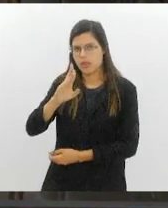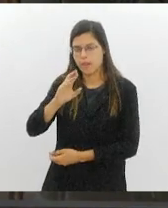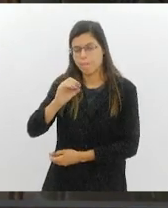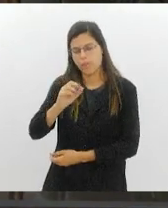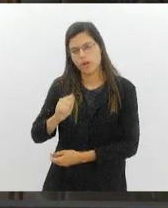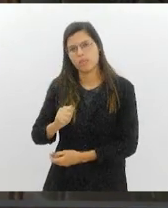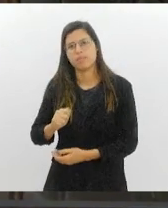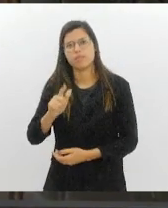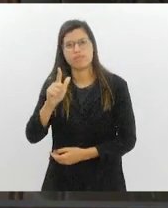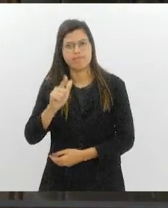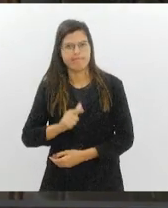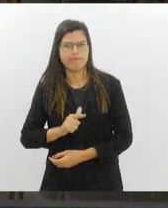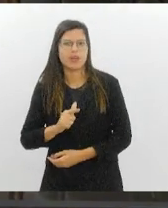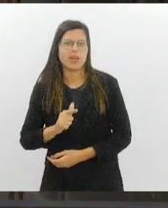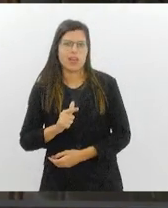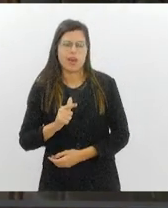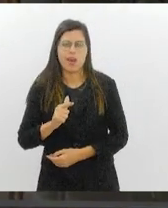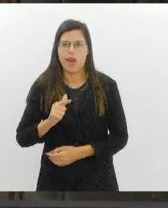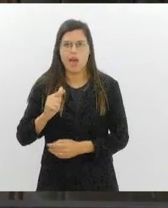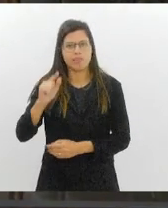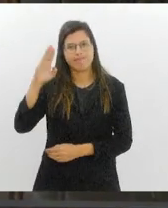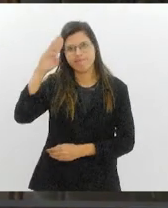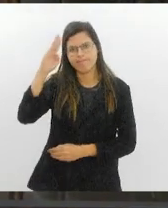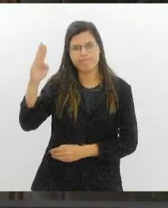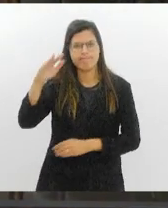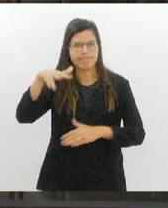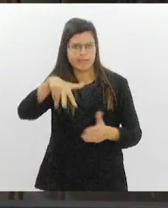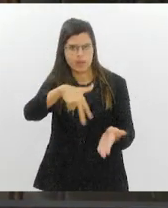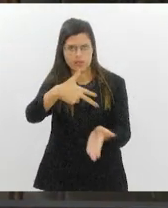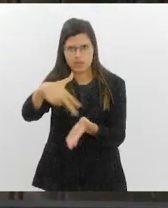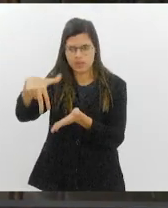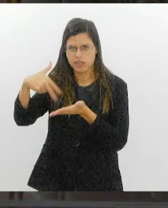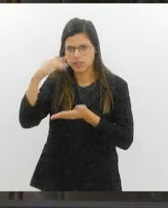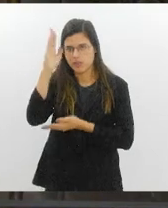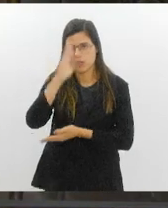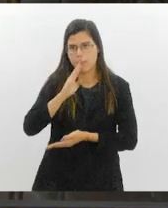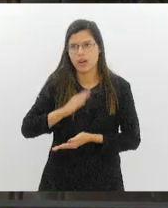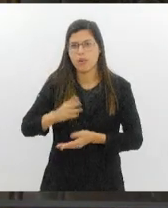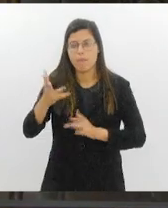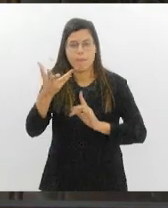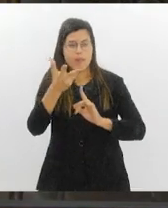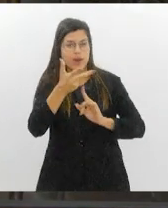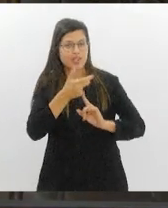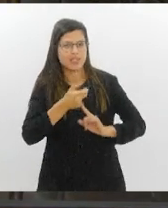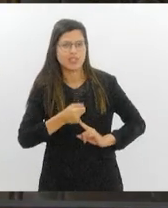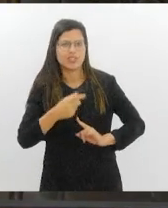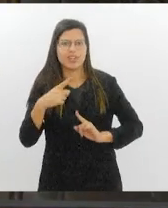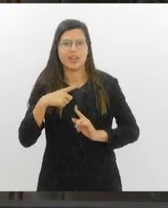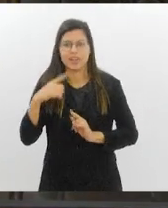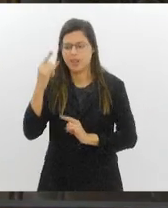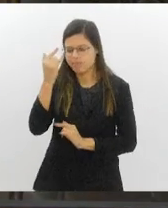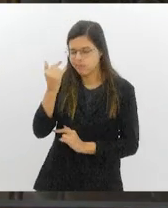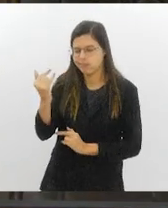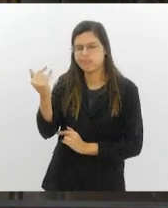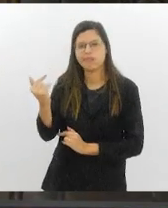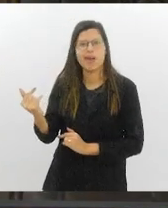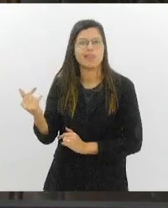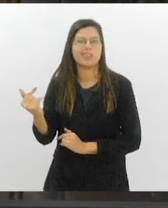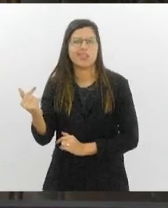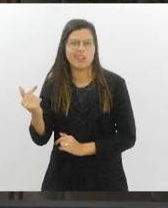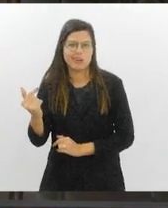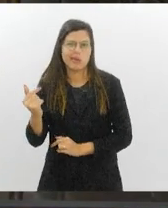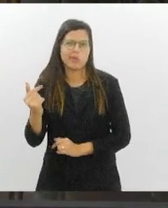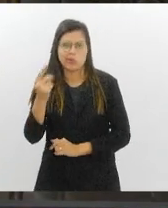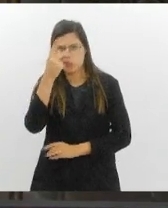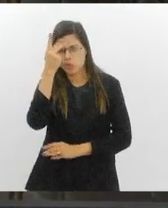dança brasileira, uma artista cuja criatividade e inovação tem encantado e inspirado o público em todo o